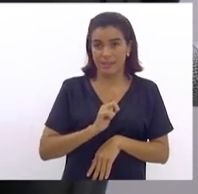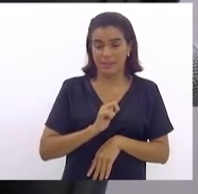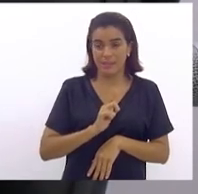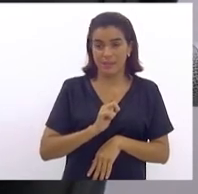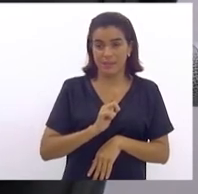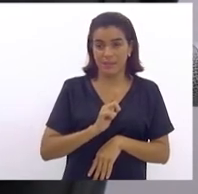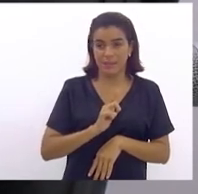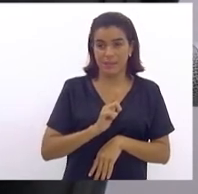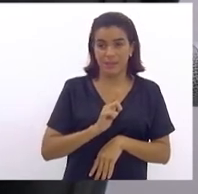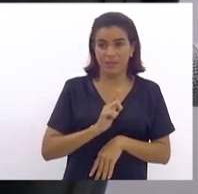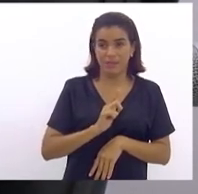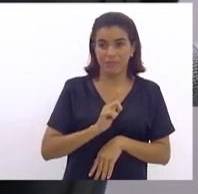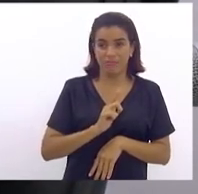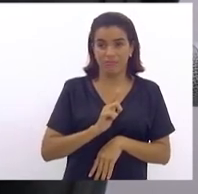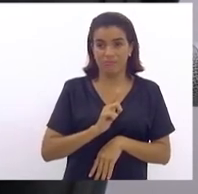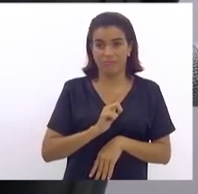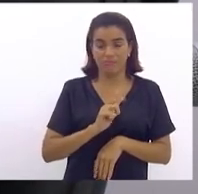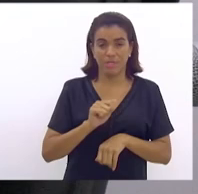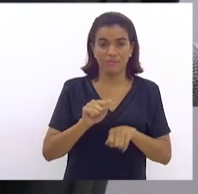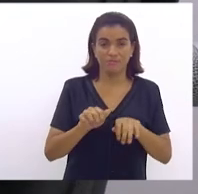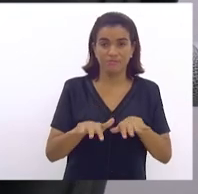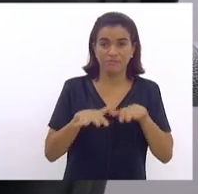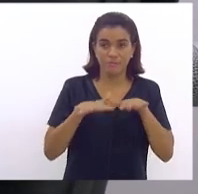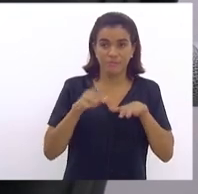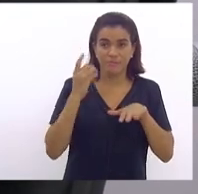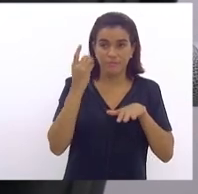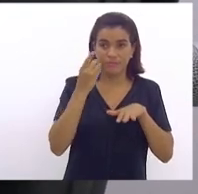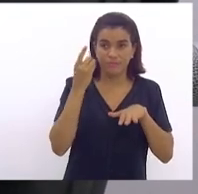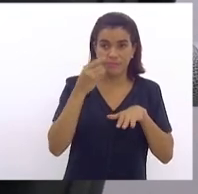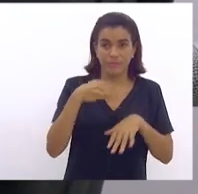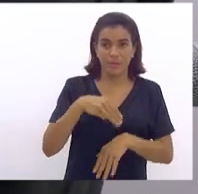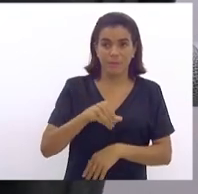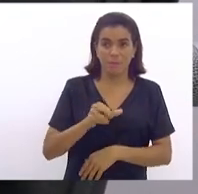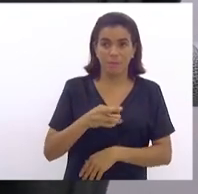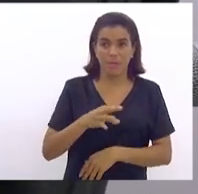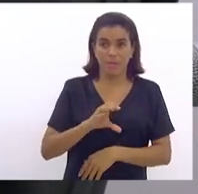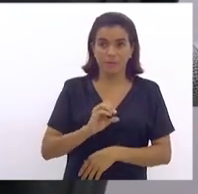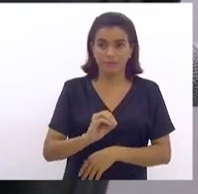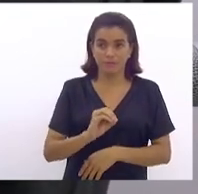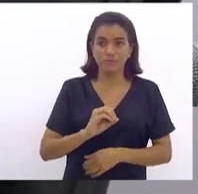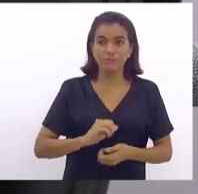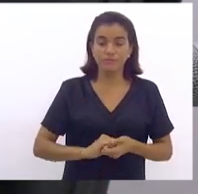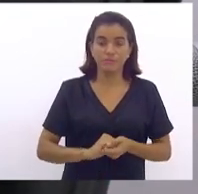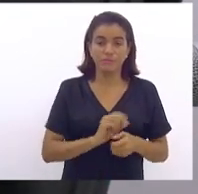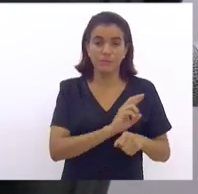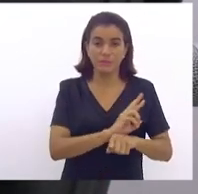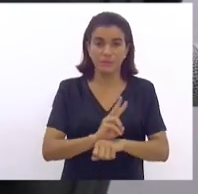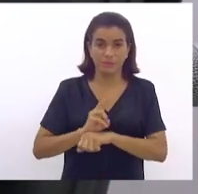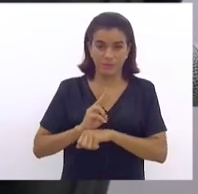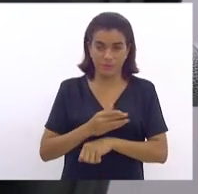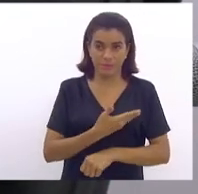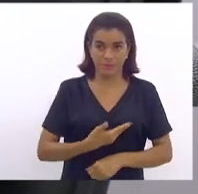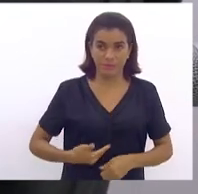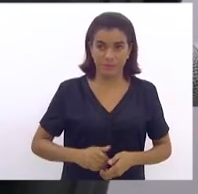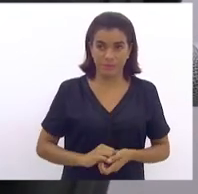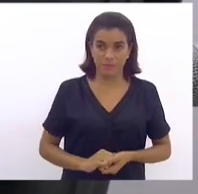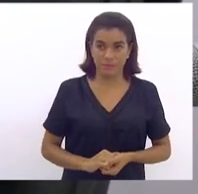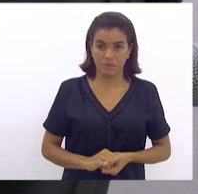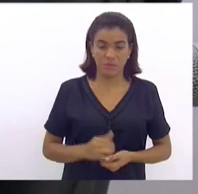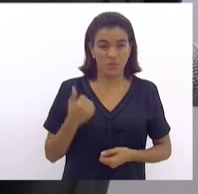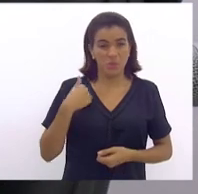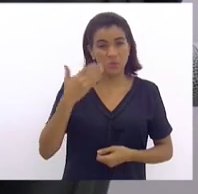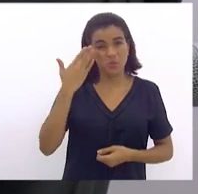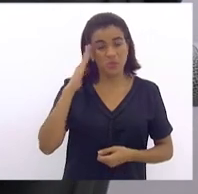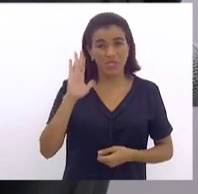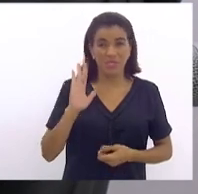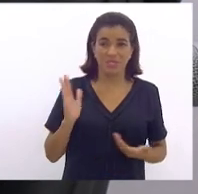uma sessão do deputado Márcio Gualberto presidindo a Comissão de Segurança Pública. Não sei se a gente já